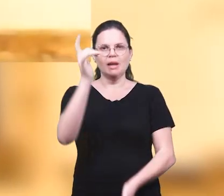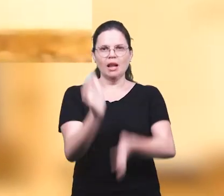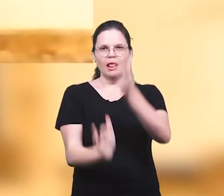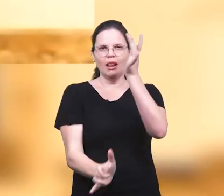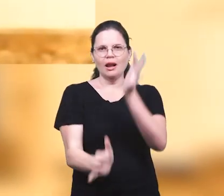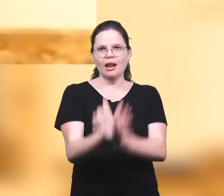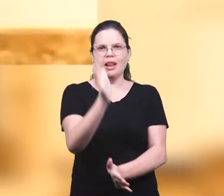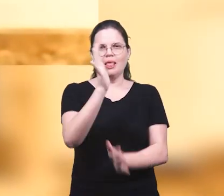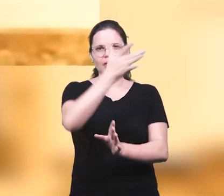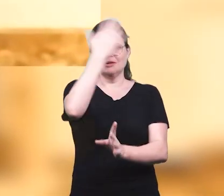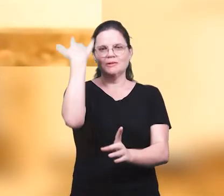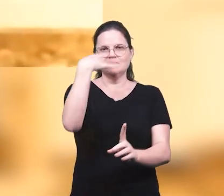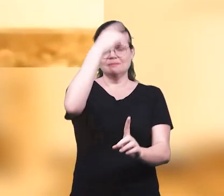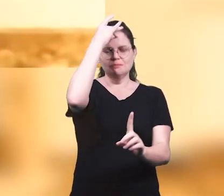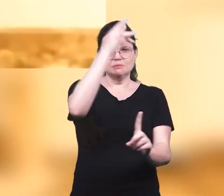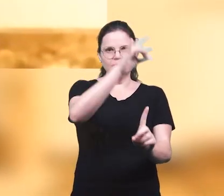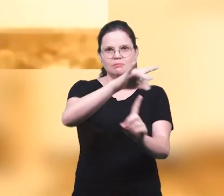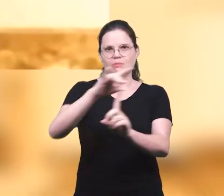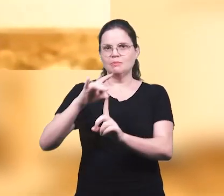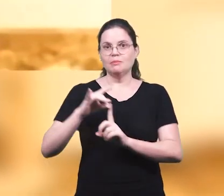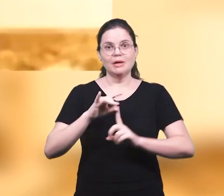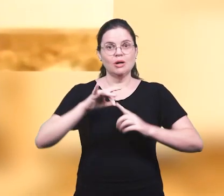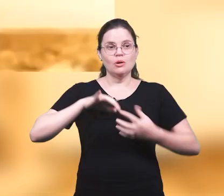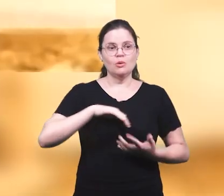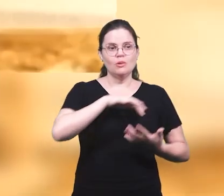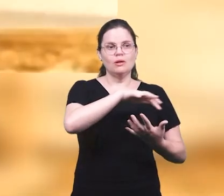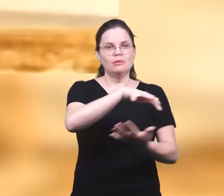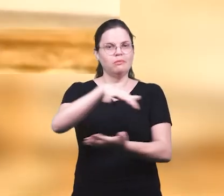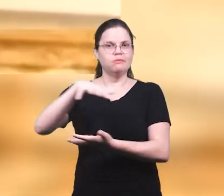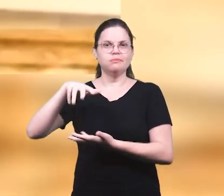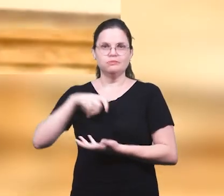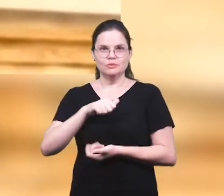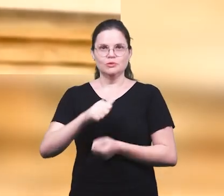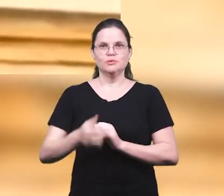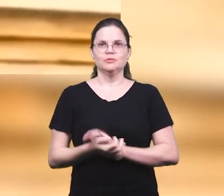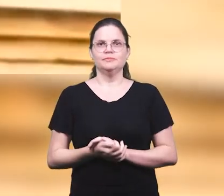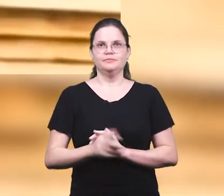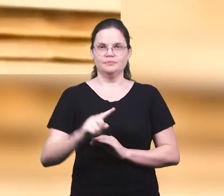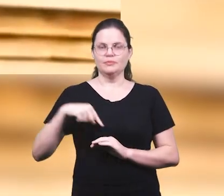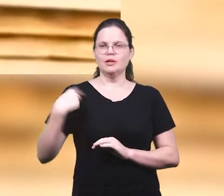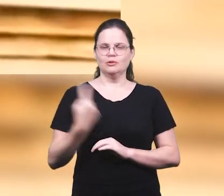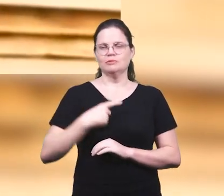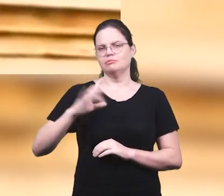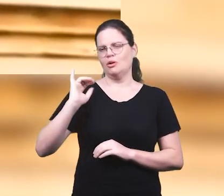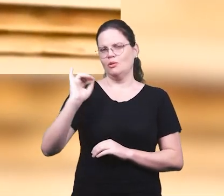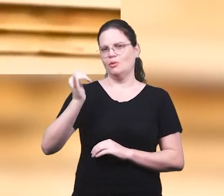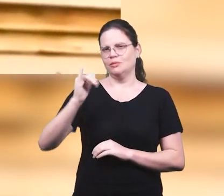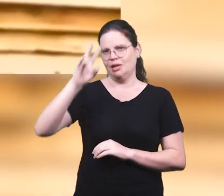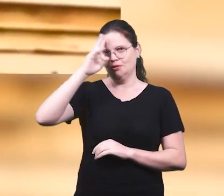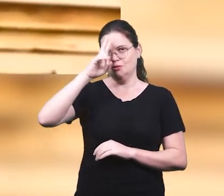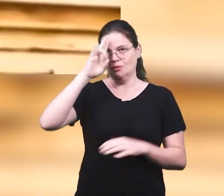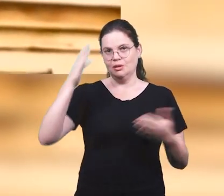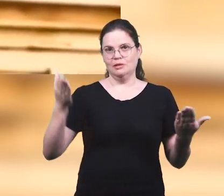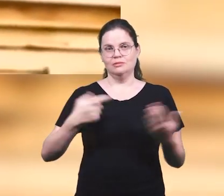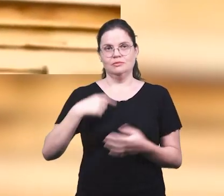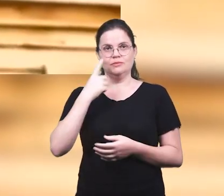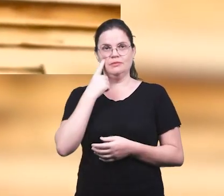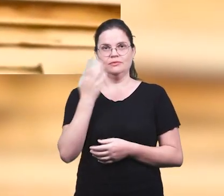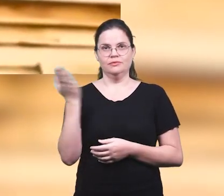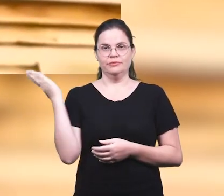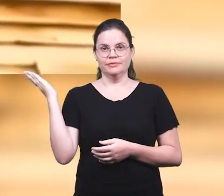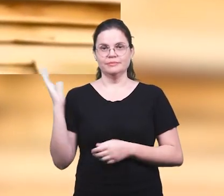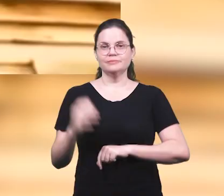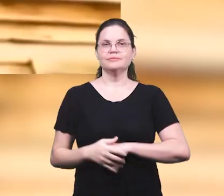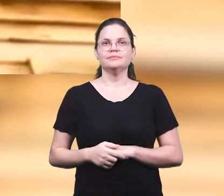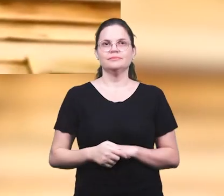movimento pentecostal envolvendo o mundo todo. Nós vamos contar essa história aqui agora.